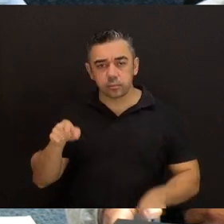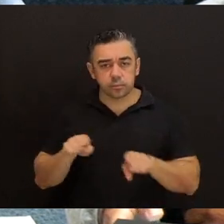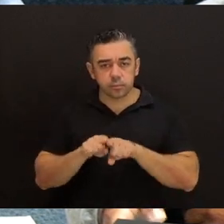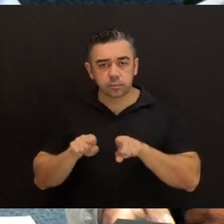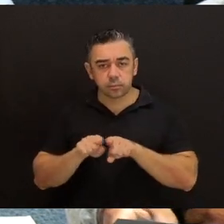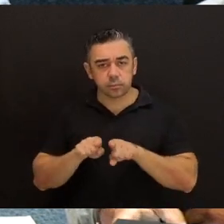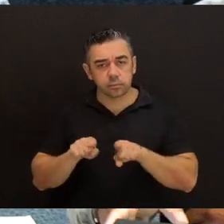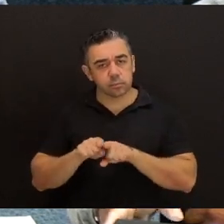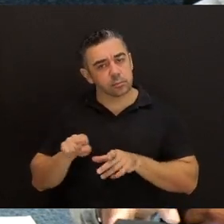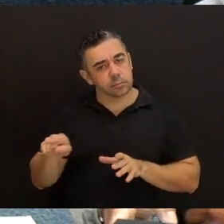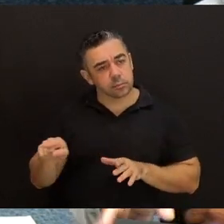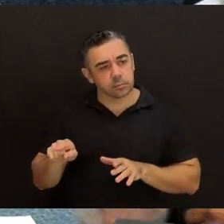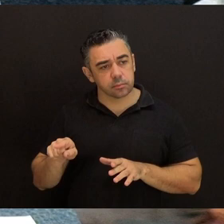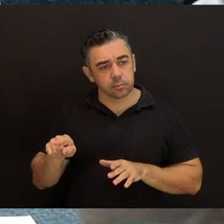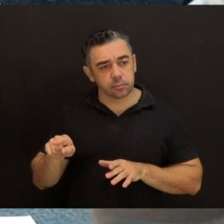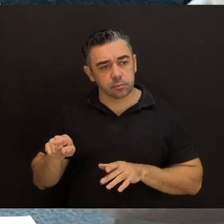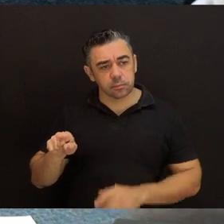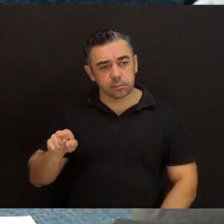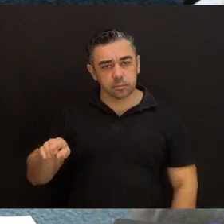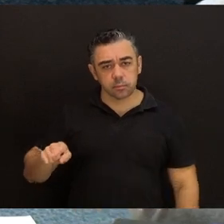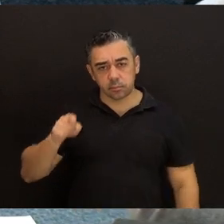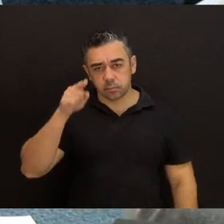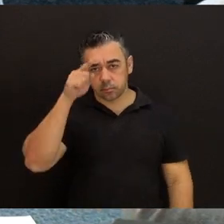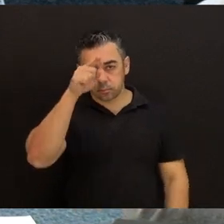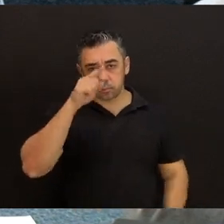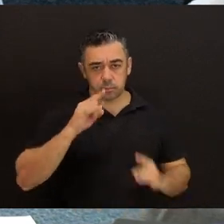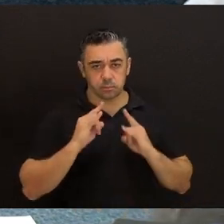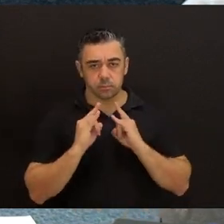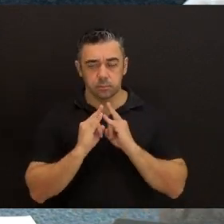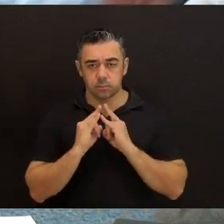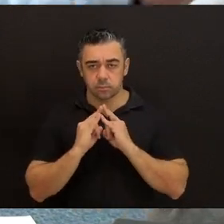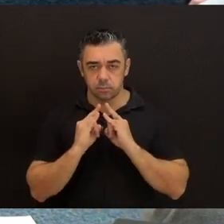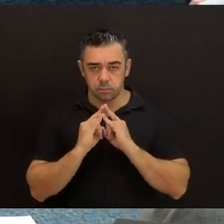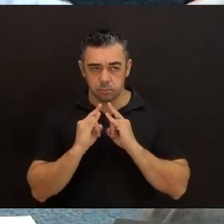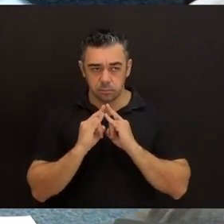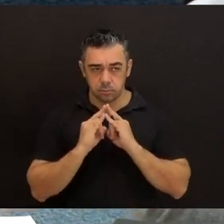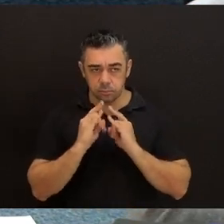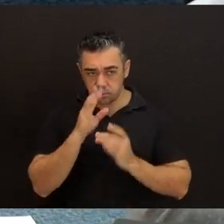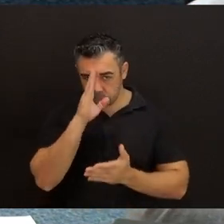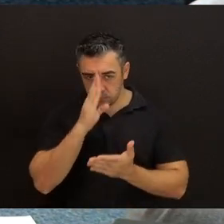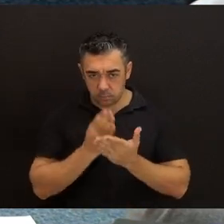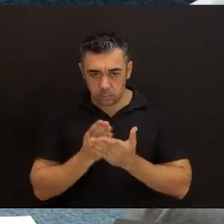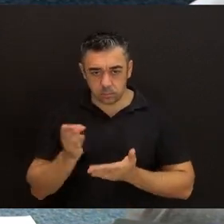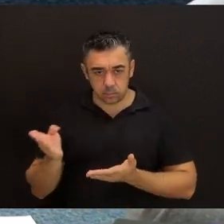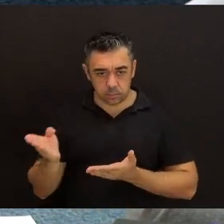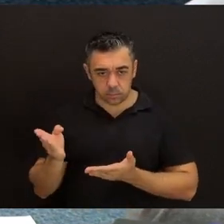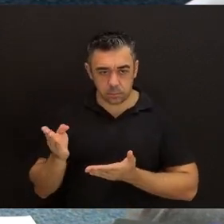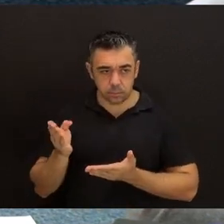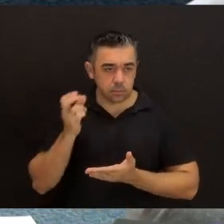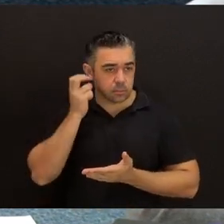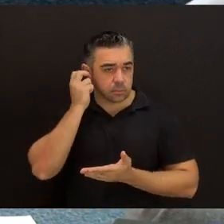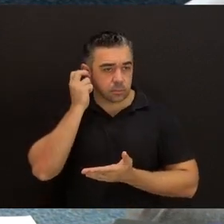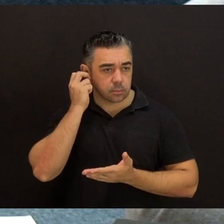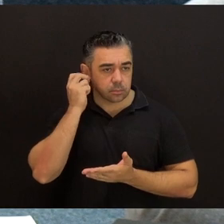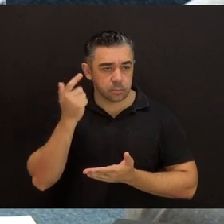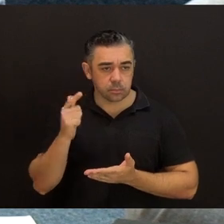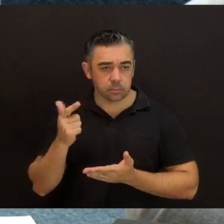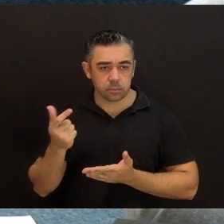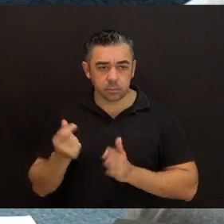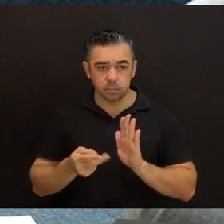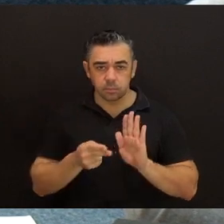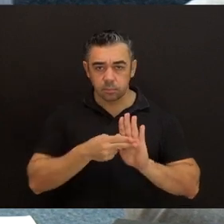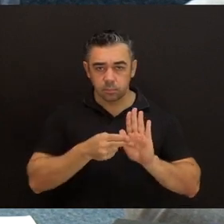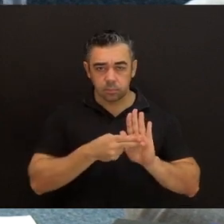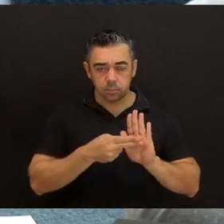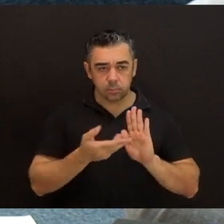ficar meio chateado mas lá na grande Afonso Pena José Possebon acredito que o vereador Paulinho colocou não tem dinheiro da sua emenda e se tiver tira